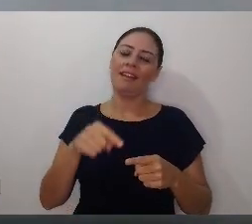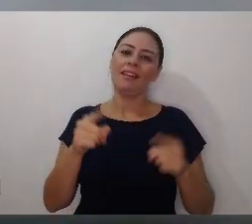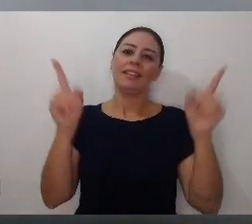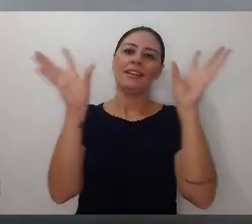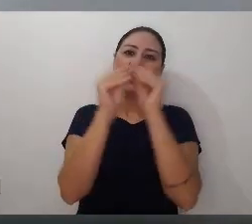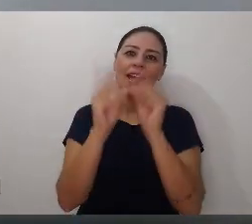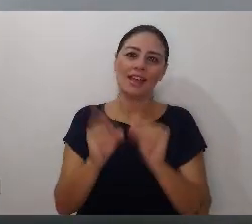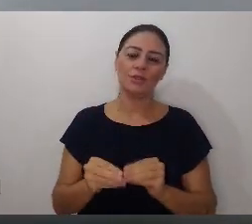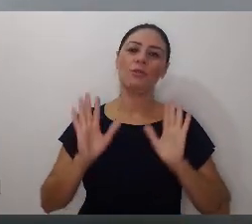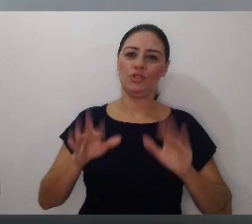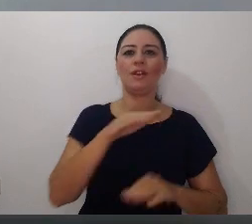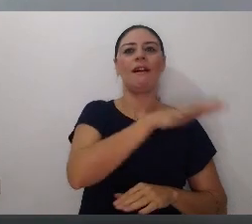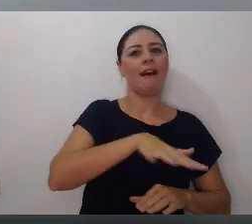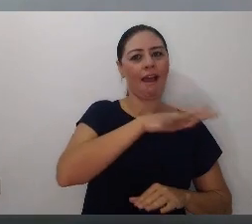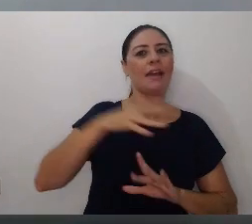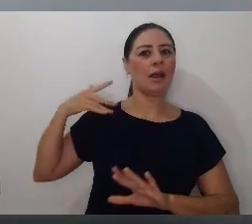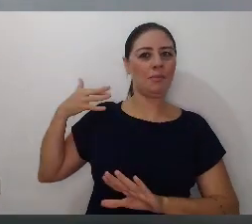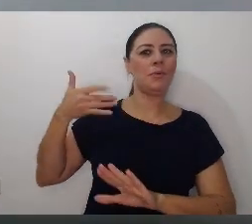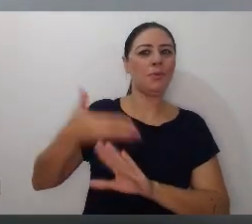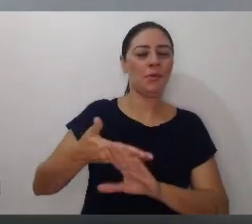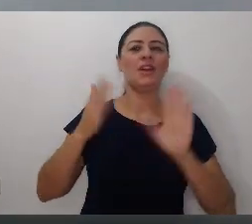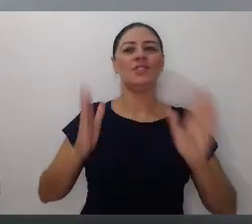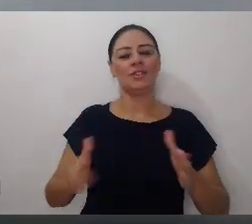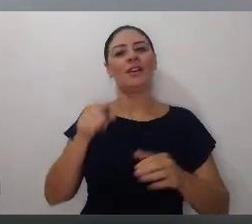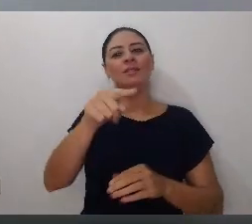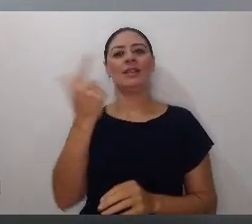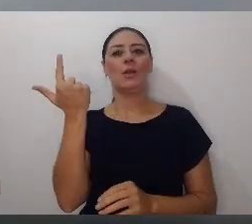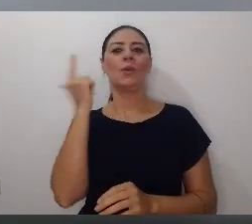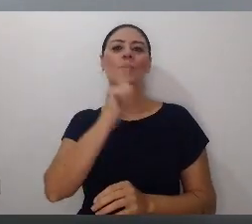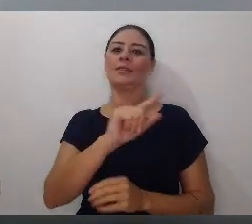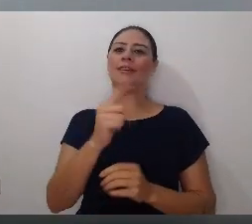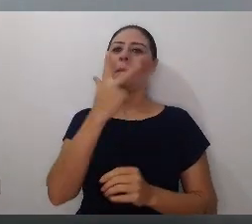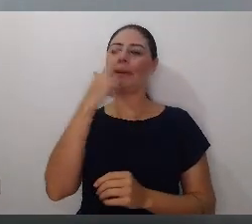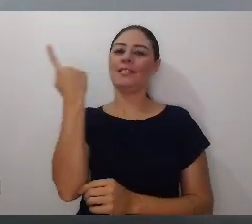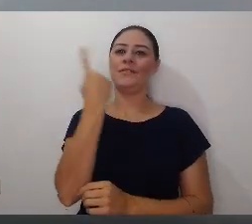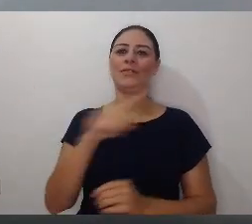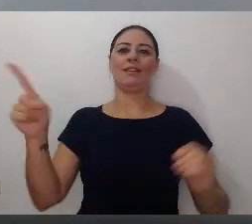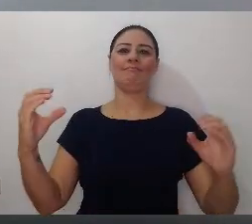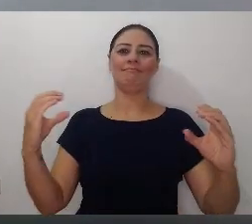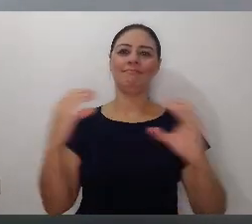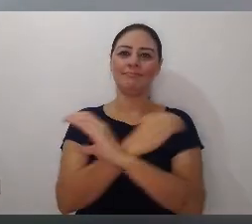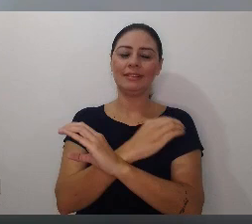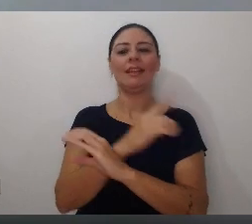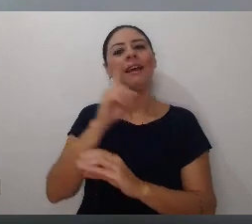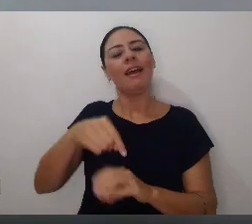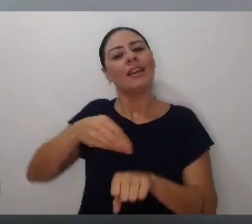a gente tem um resumão de questões de todas as áreas que a gente foi trabalhar, e eu acho que você consegue coroar um